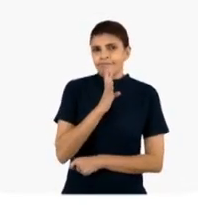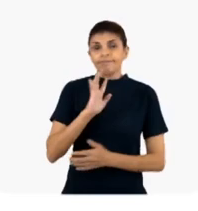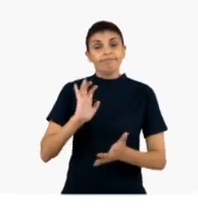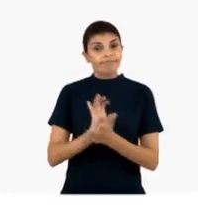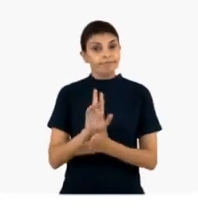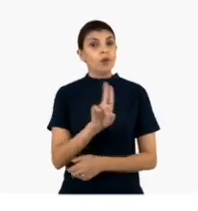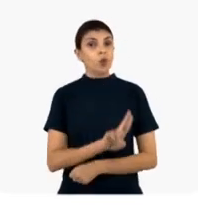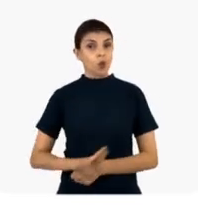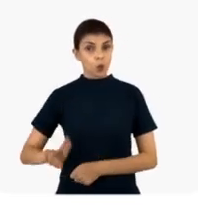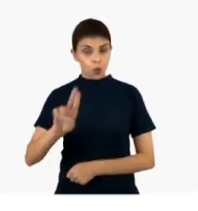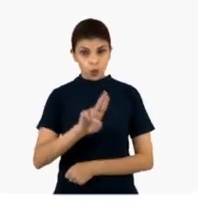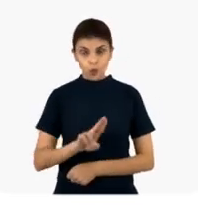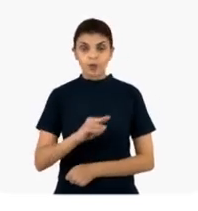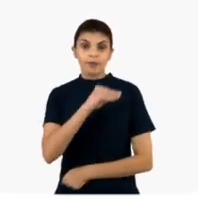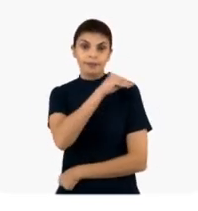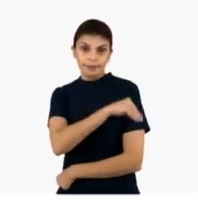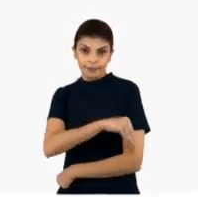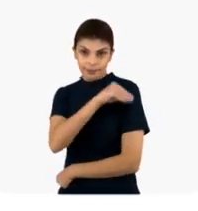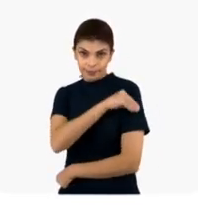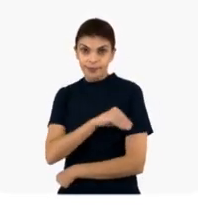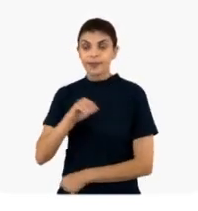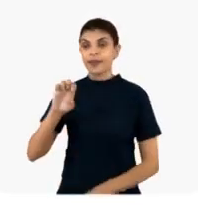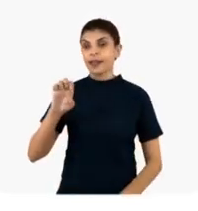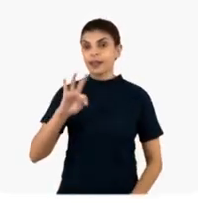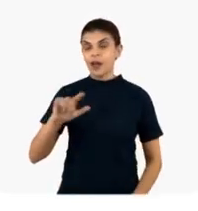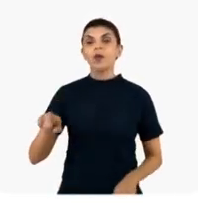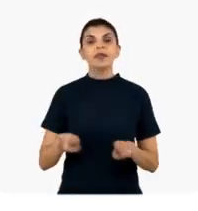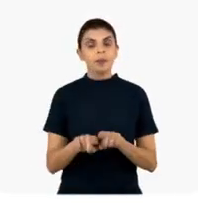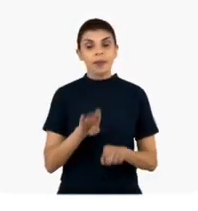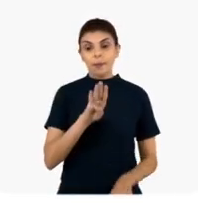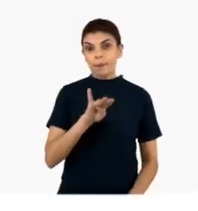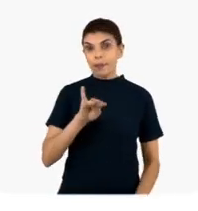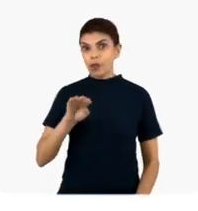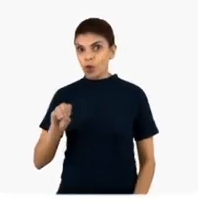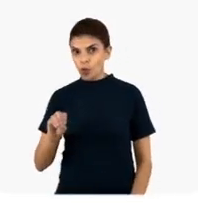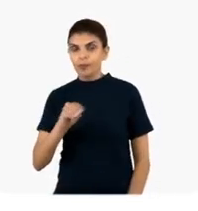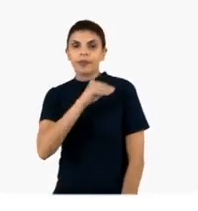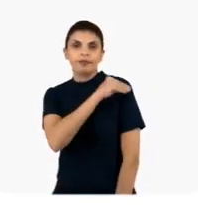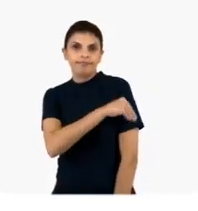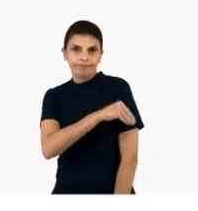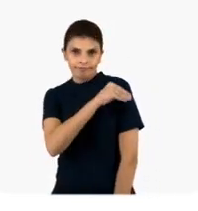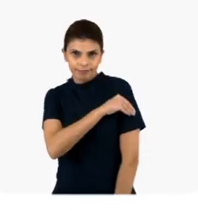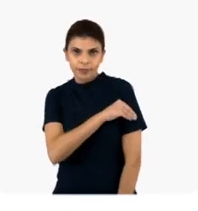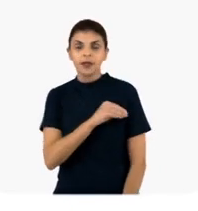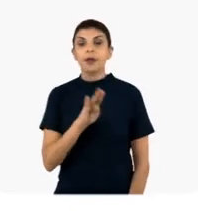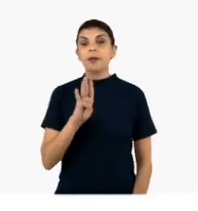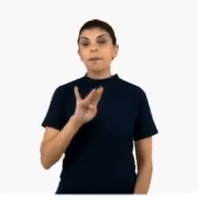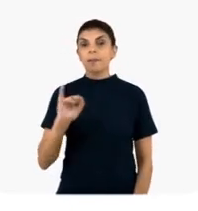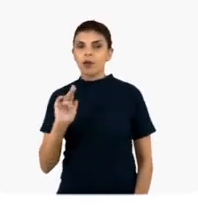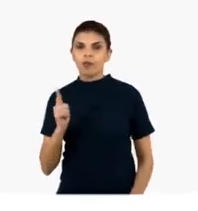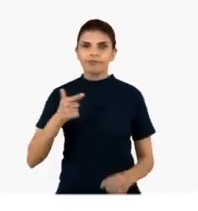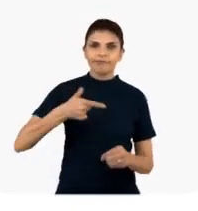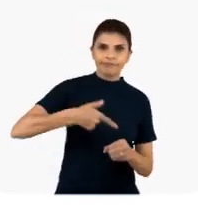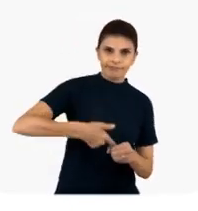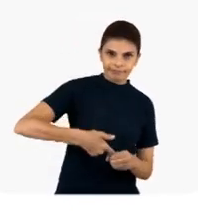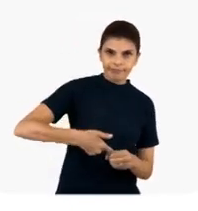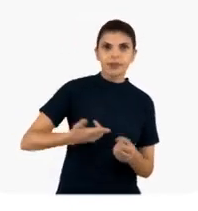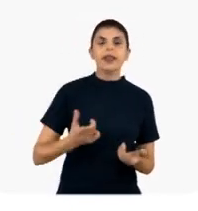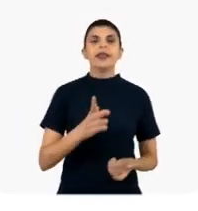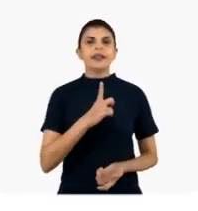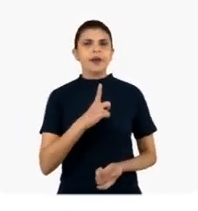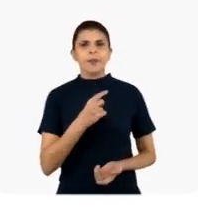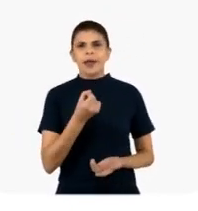a utilização do etanol, mas também tem bioetanol, temos biocombustíveis.